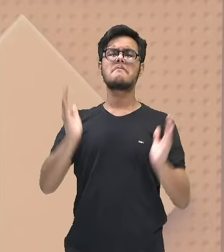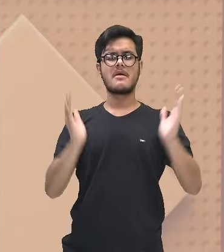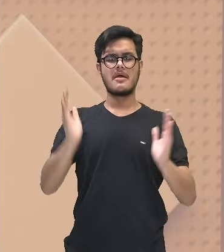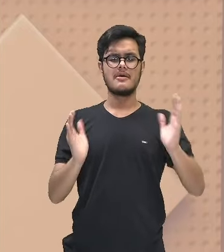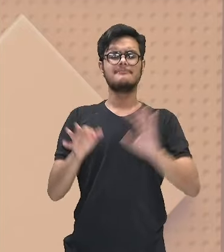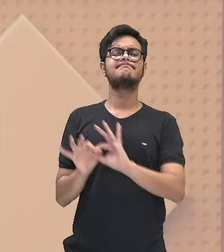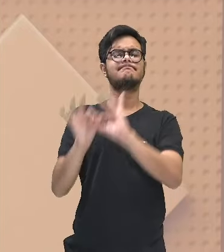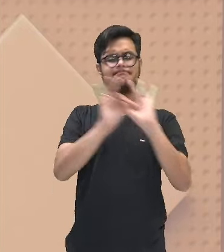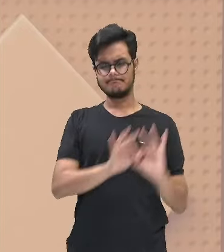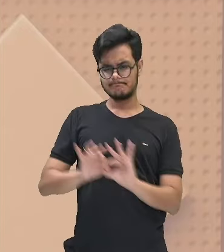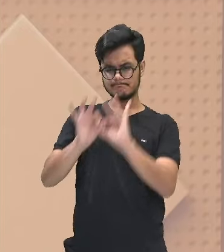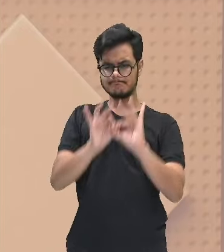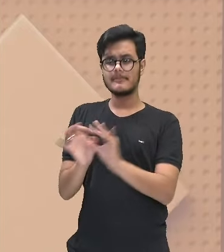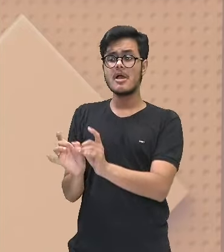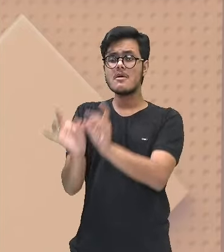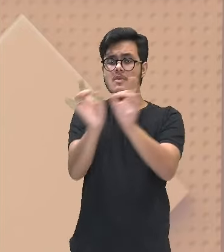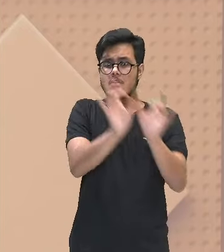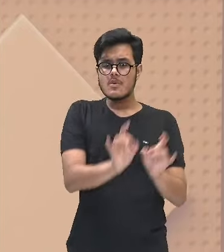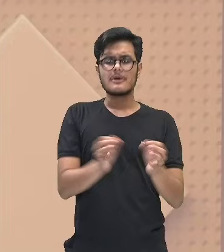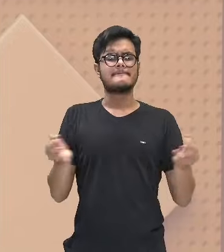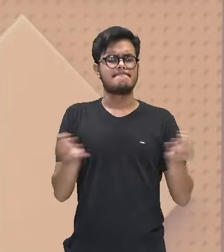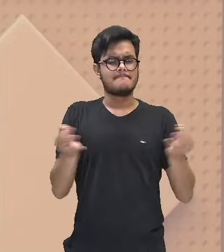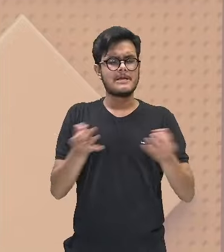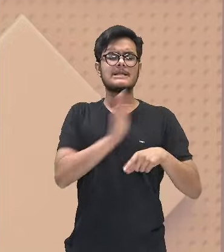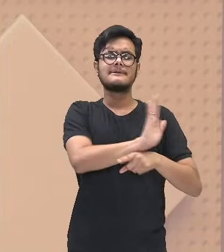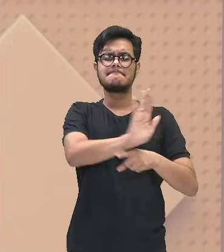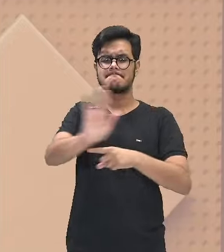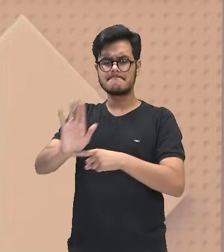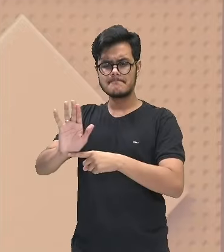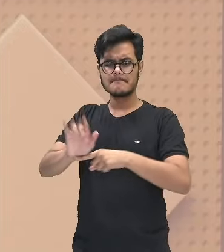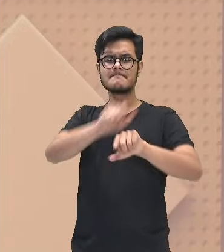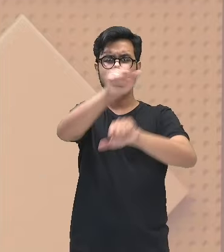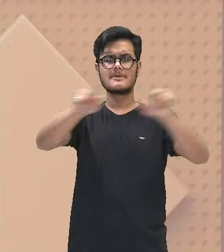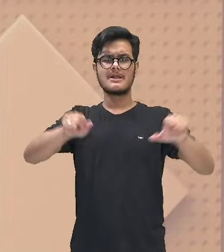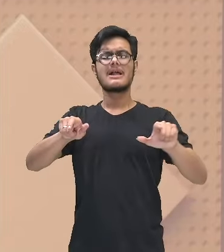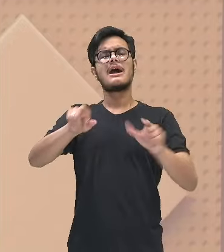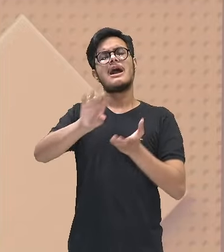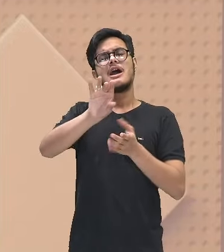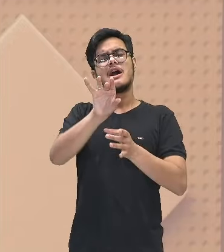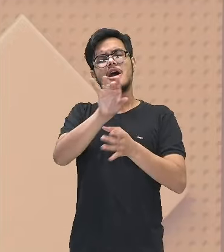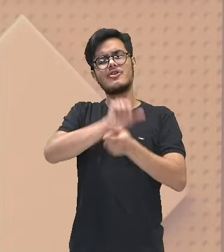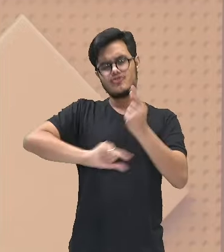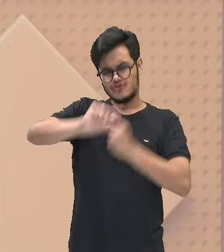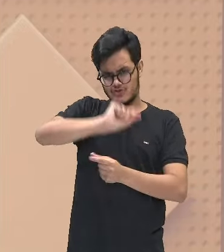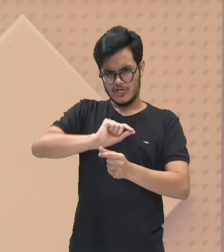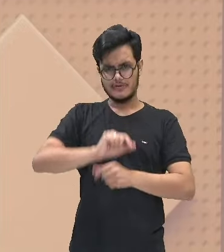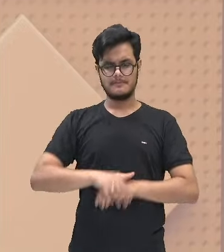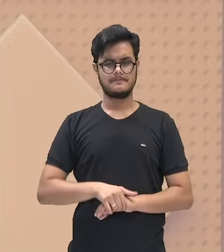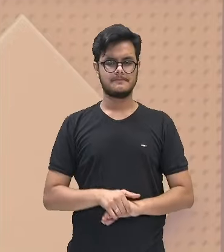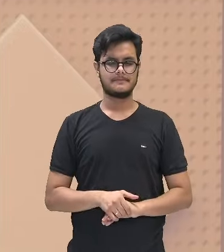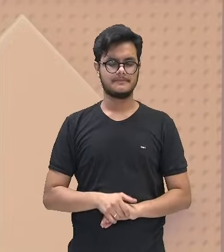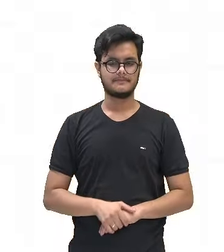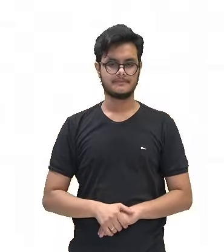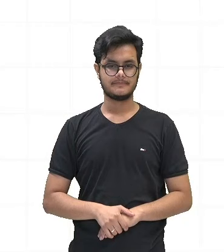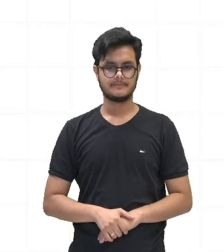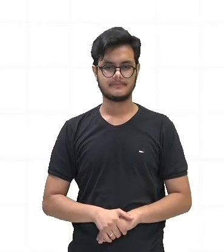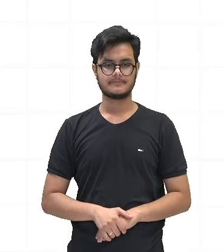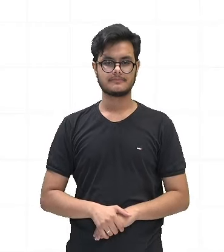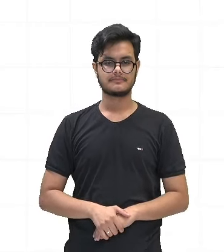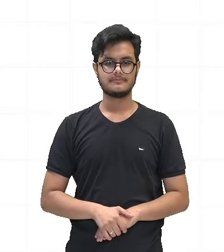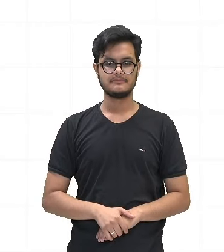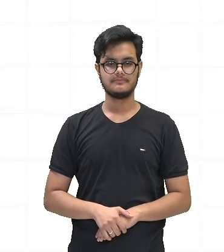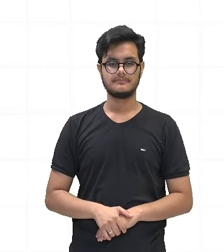unidade monetária, para poder beneficiar ali a questão da transição comercial, certo? Vamos ao